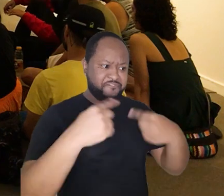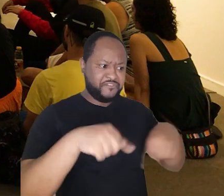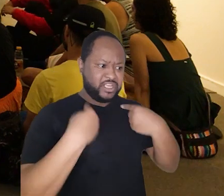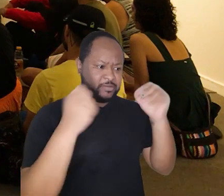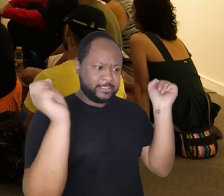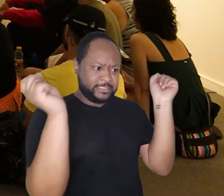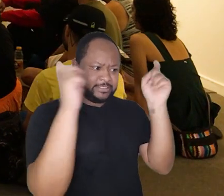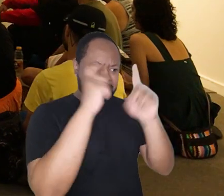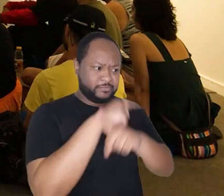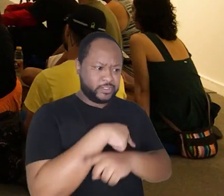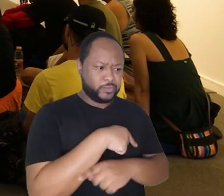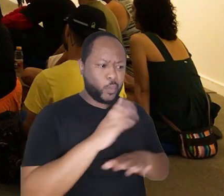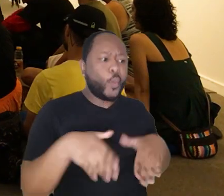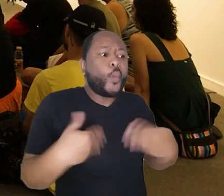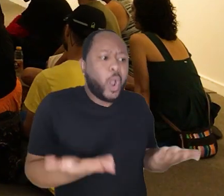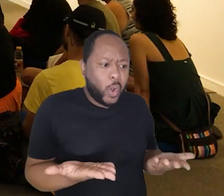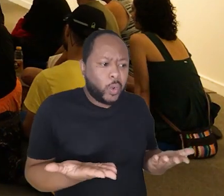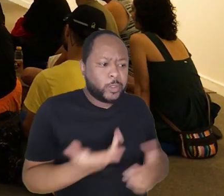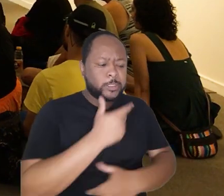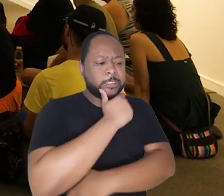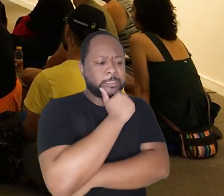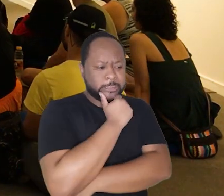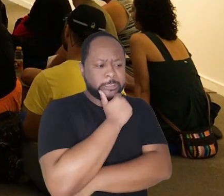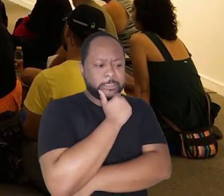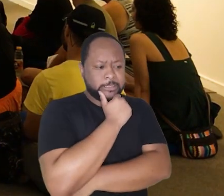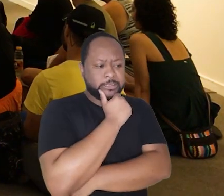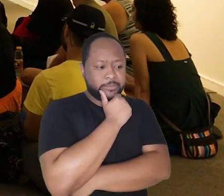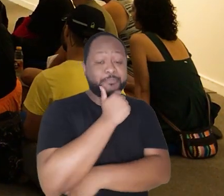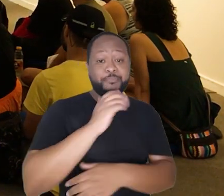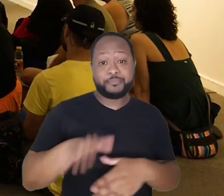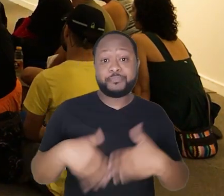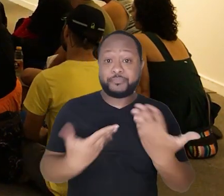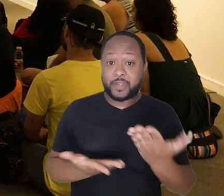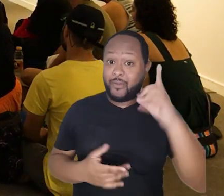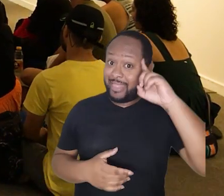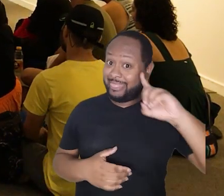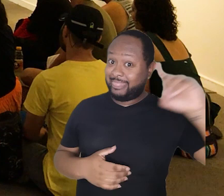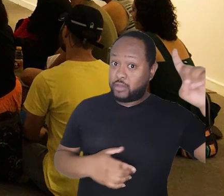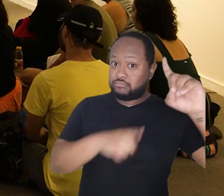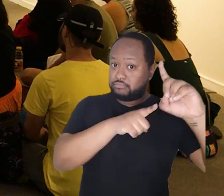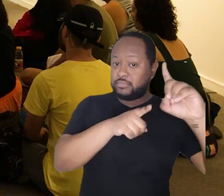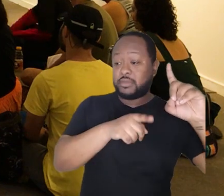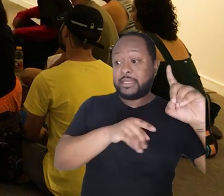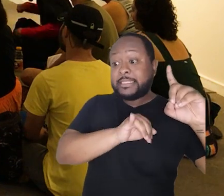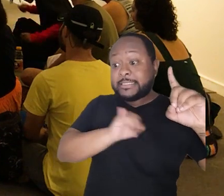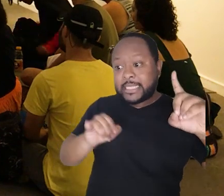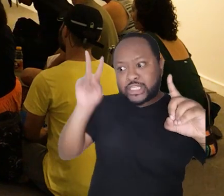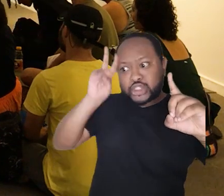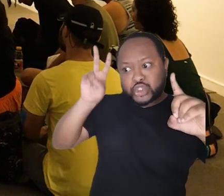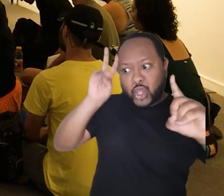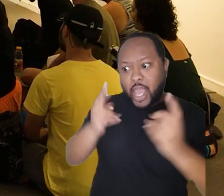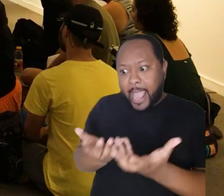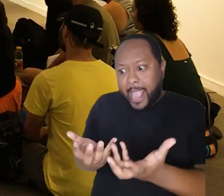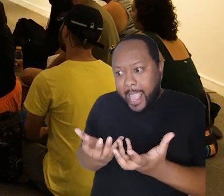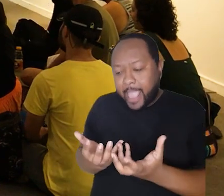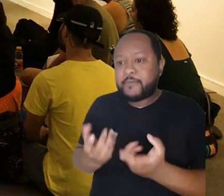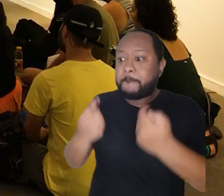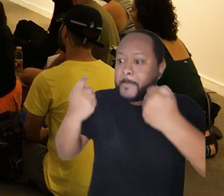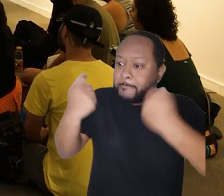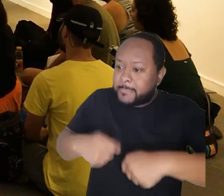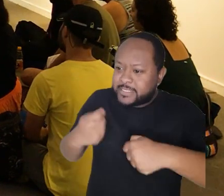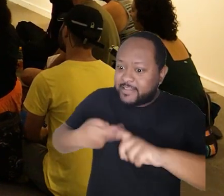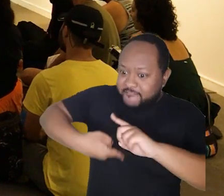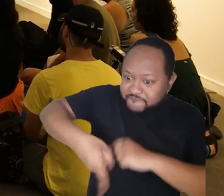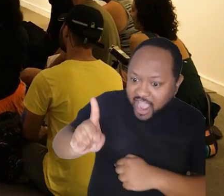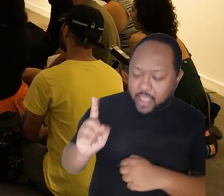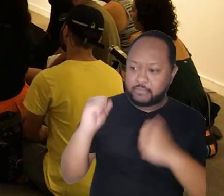ver que desafio será que é esse. E aí então, o deus Niame disse, se você quer as histórias, você precisa ir lá